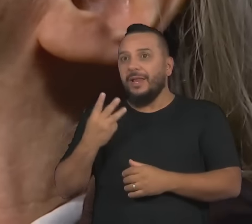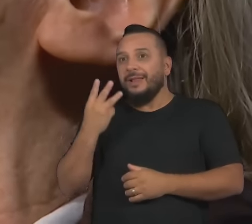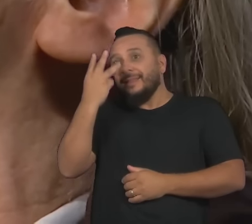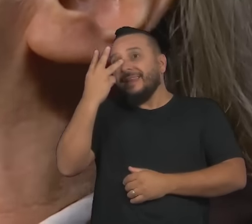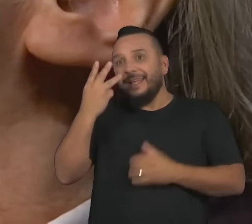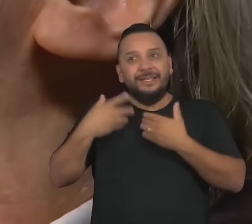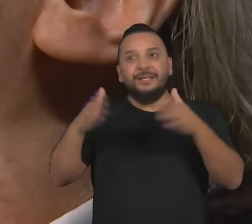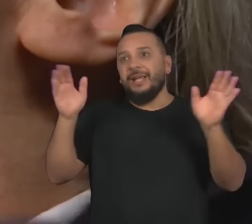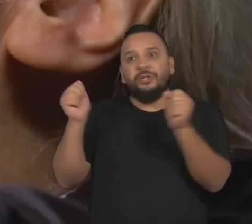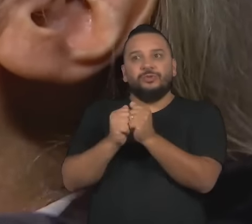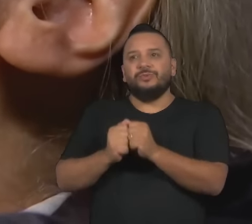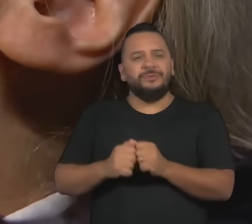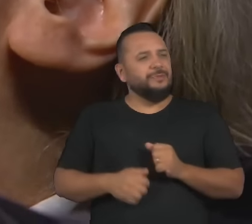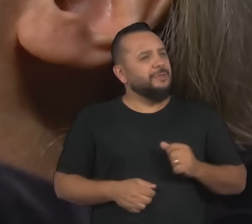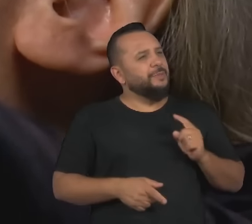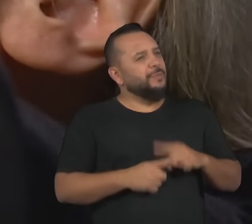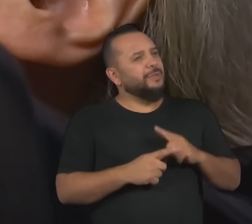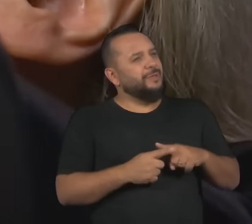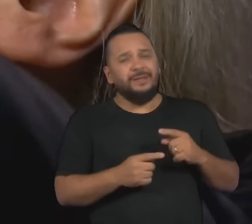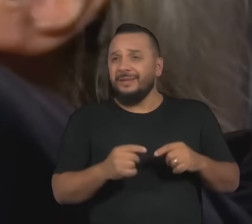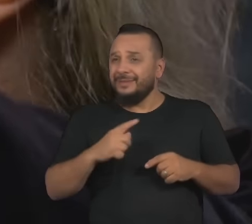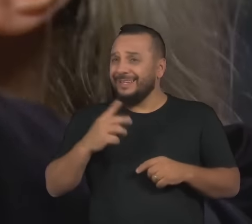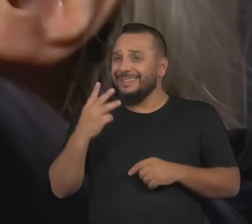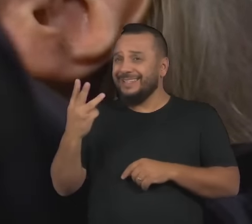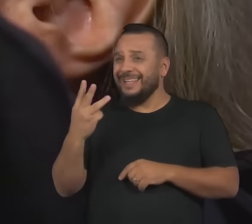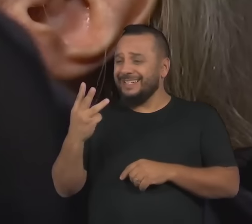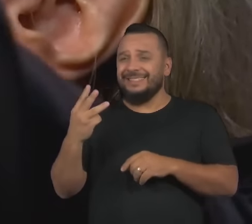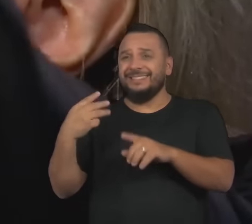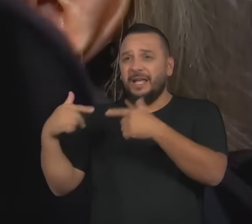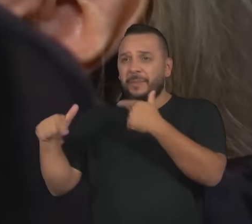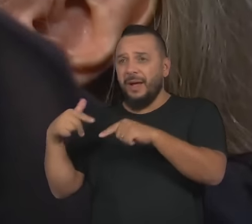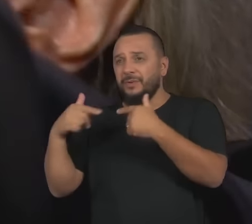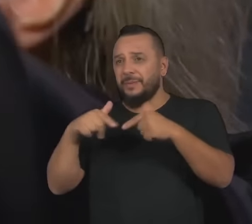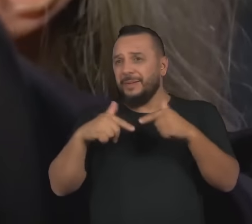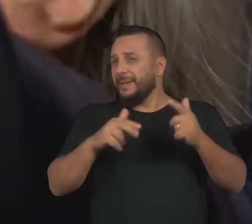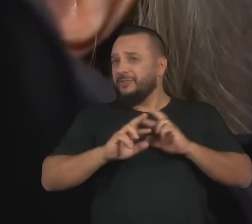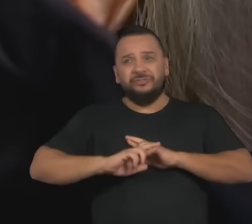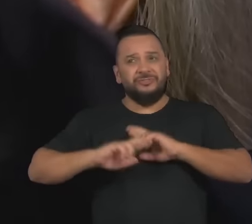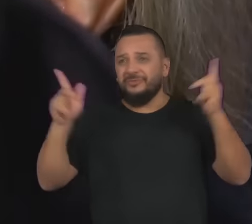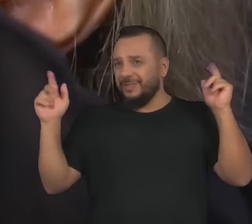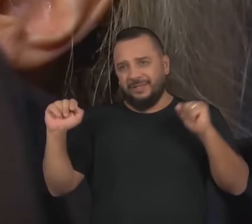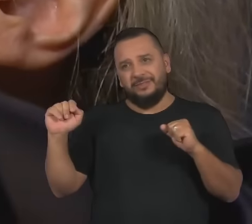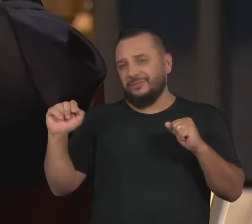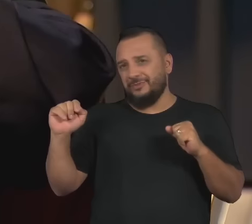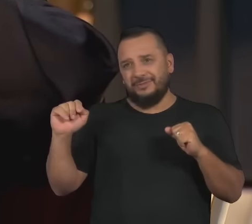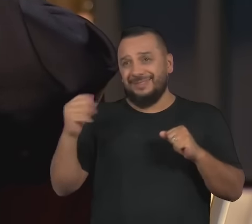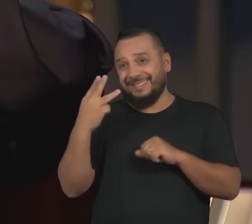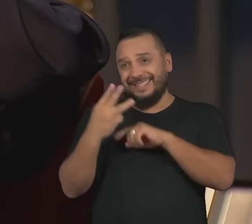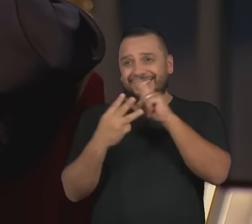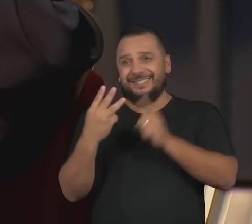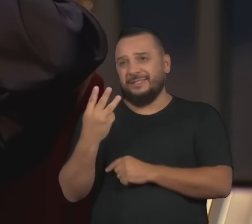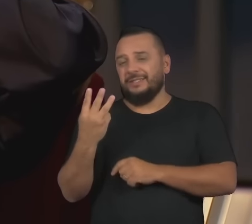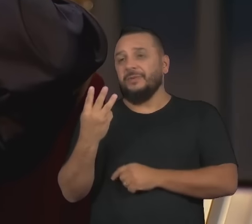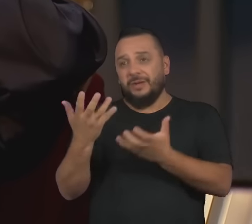simultaneamente, sabe? Qual é a diferença? 3 trabalhos completamente diferentes. Completamente diferentes um do outro,